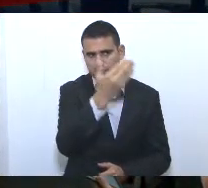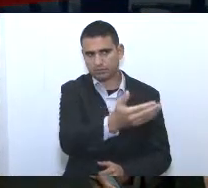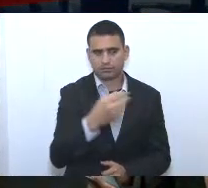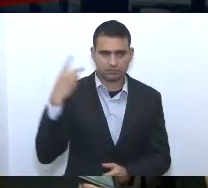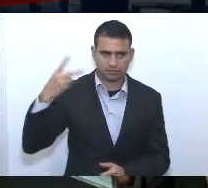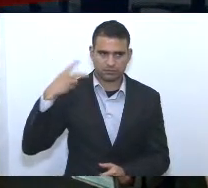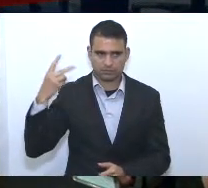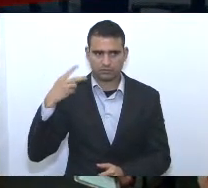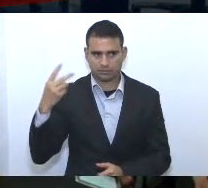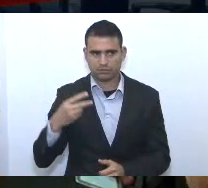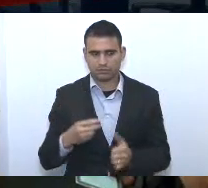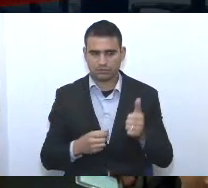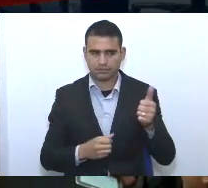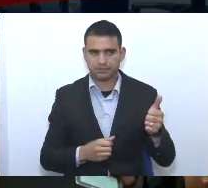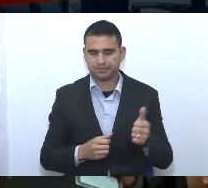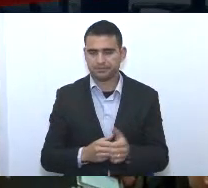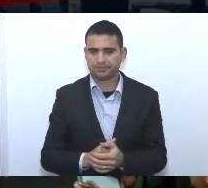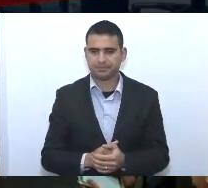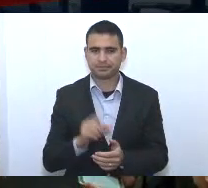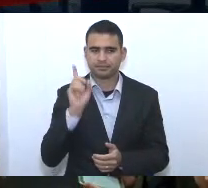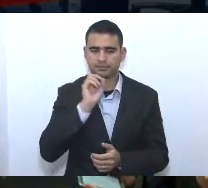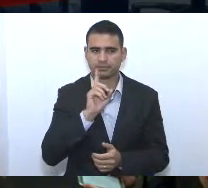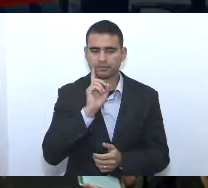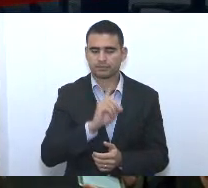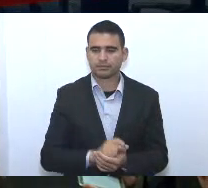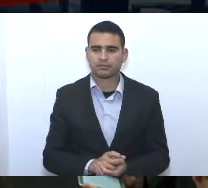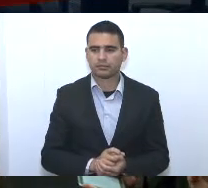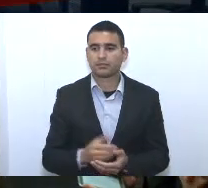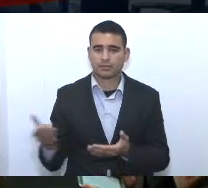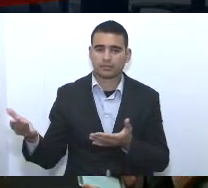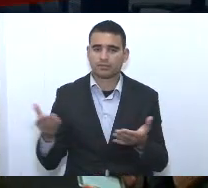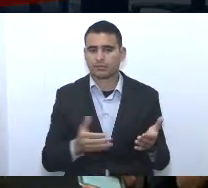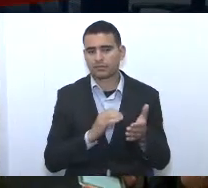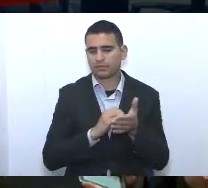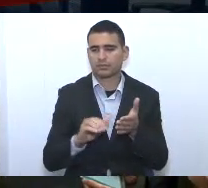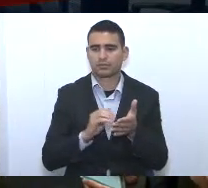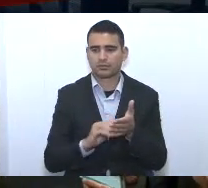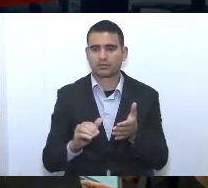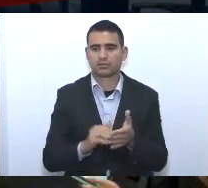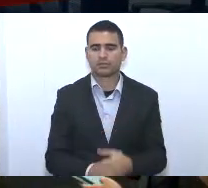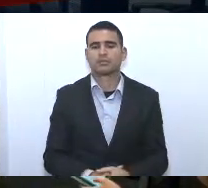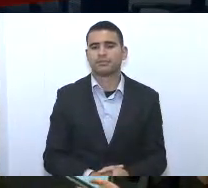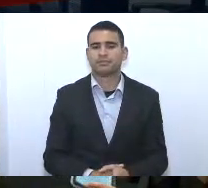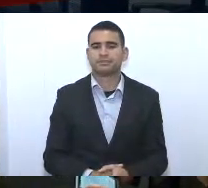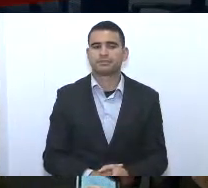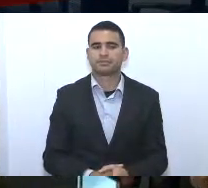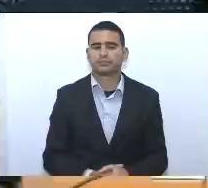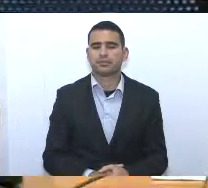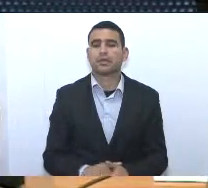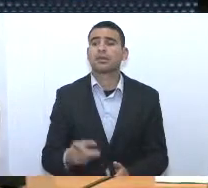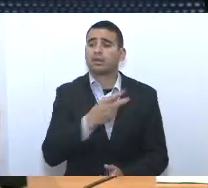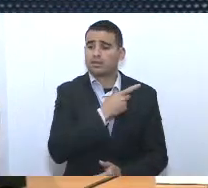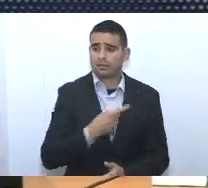pela compreensão. Com a palavra, nosso nobre secretário. Senhor presidente, eu passo às suas mãos